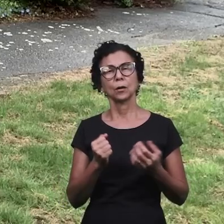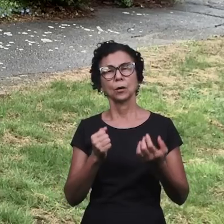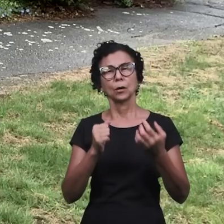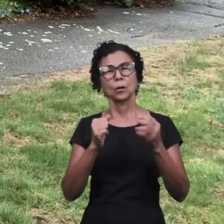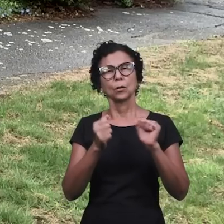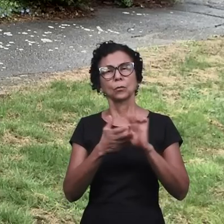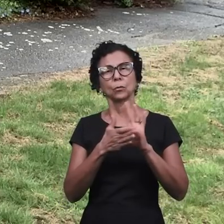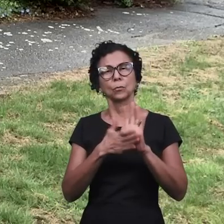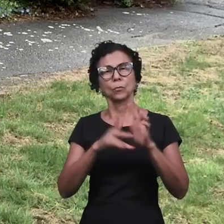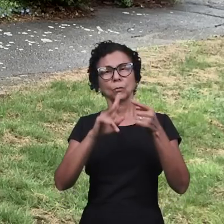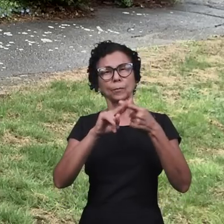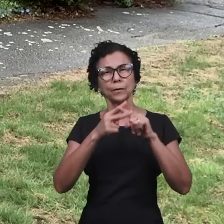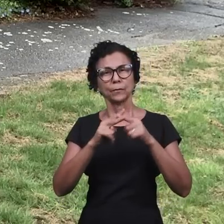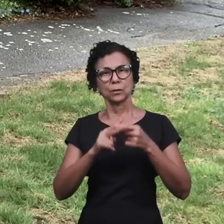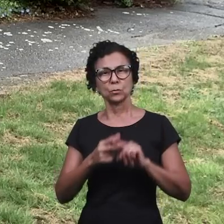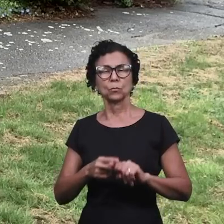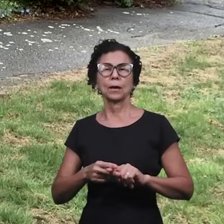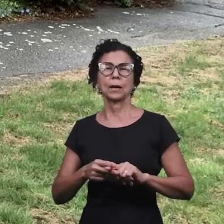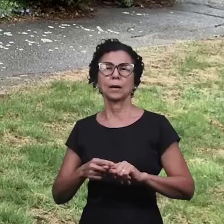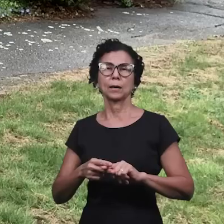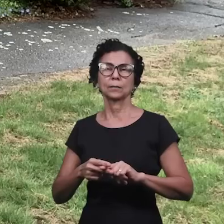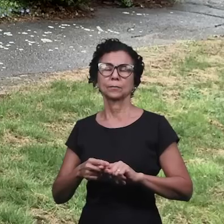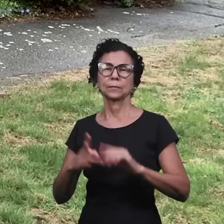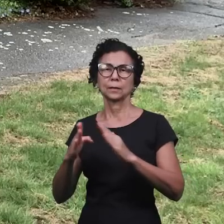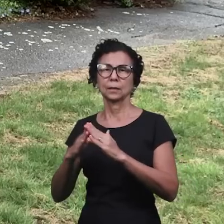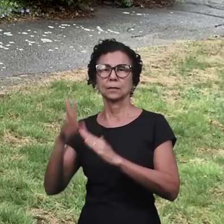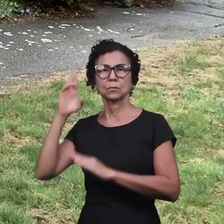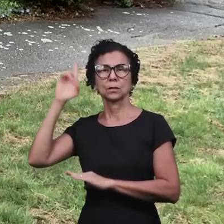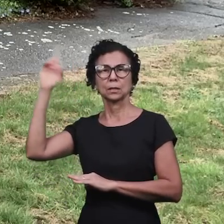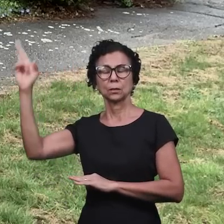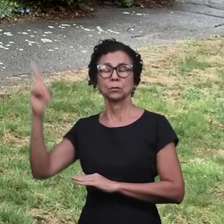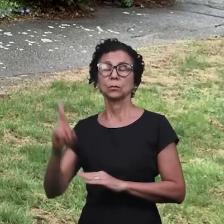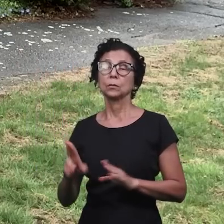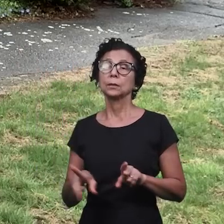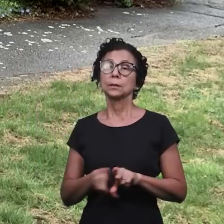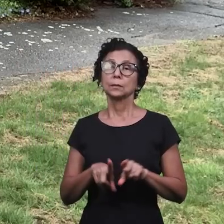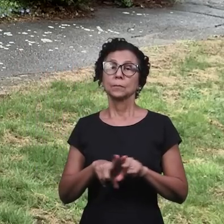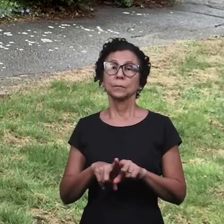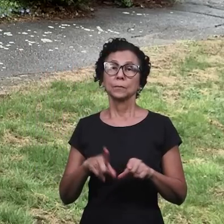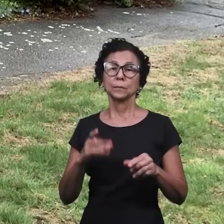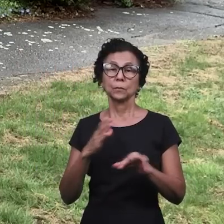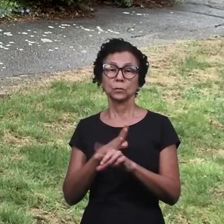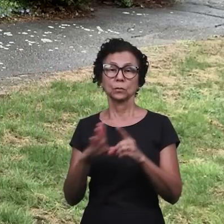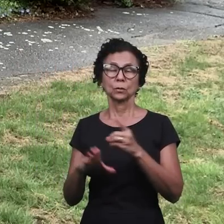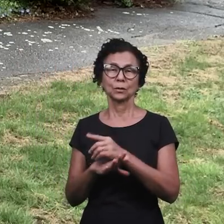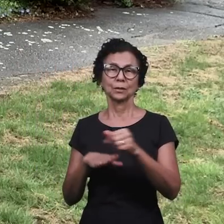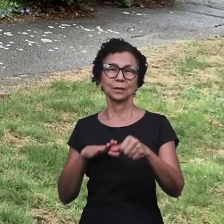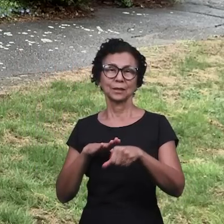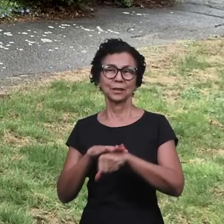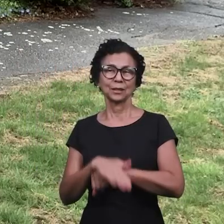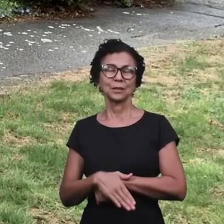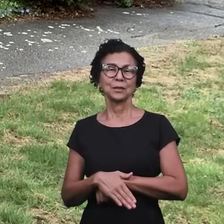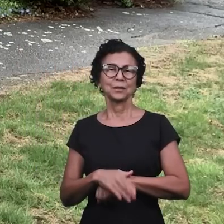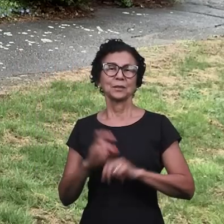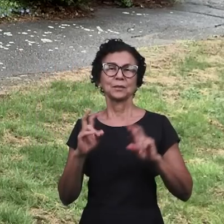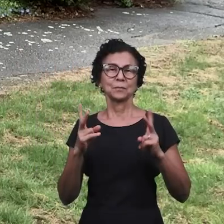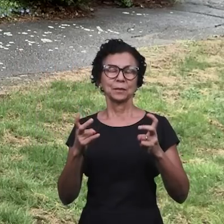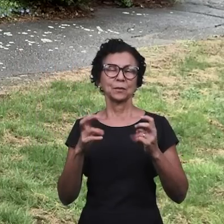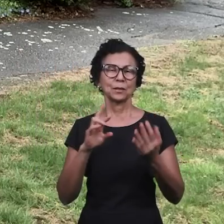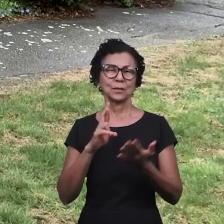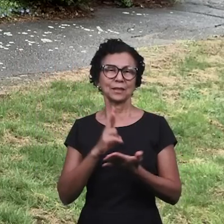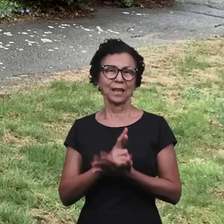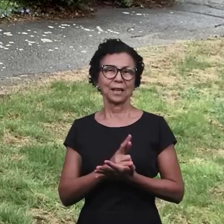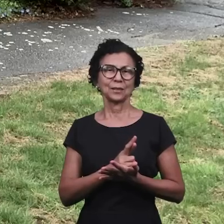aperfeiçoamento do louvor na casa do Senhor. Já no culto da noite, foi possível perceber os frutos dos ensinos recebidos.